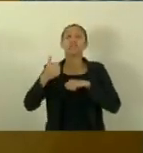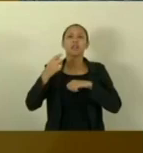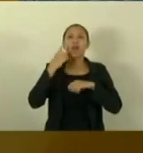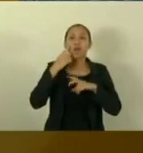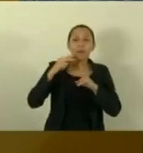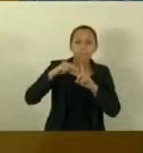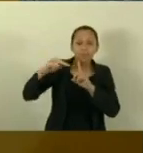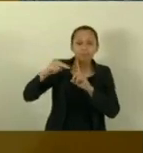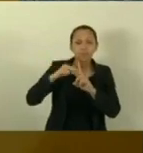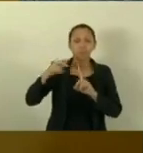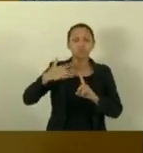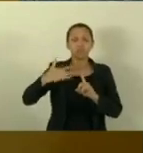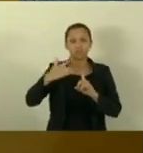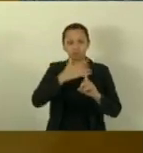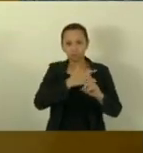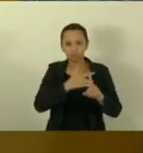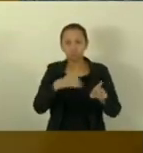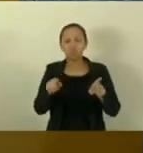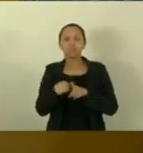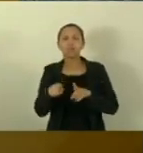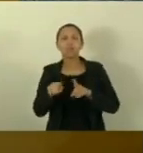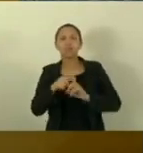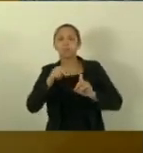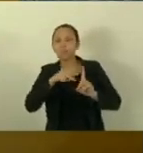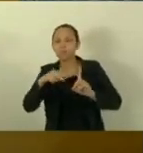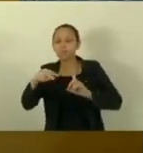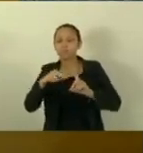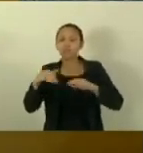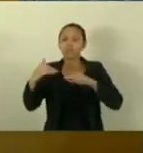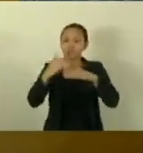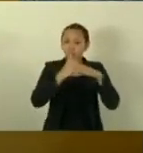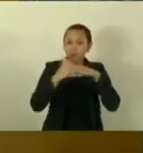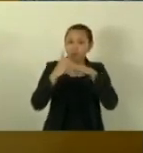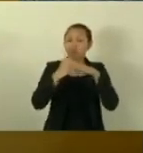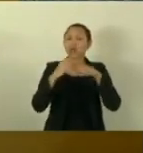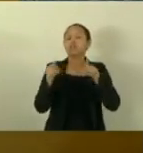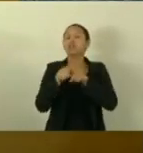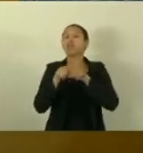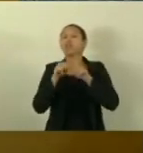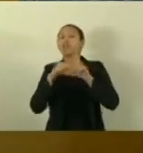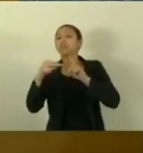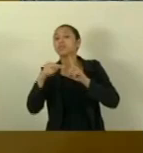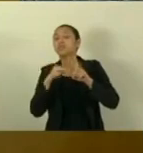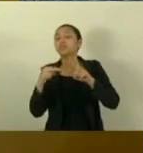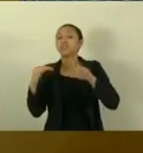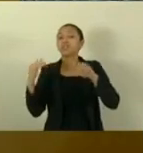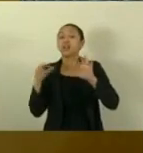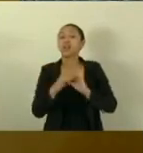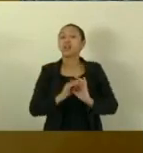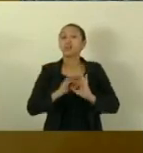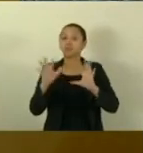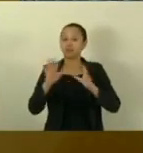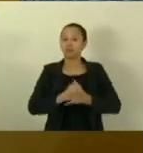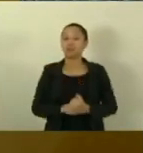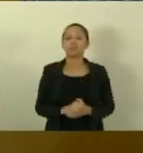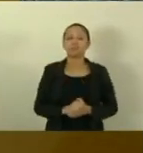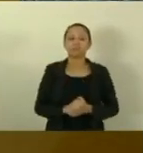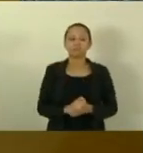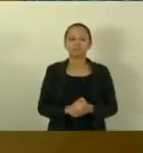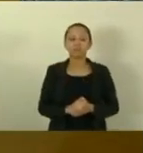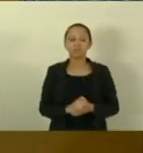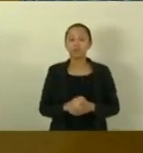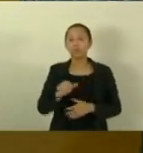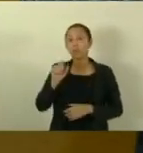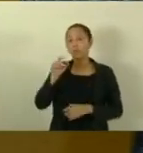pública, impacta do ponto de vista da igualdade e da liberdade. A DPF, que foi ingressada pelo